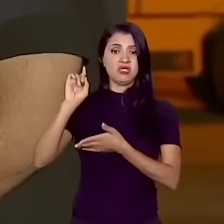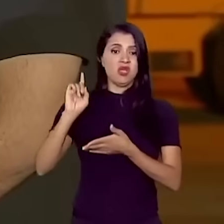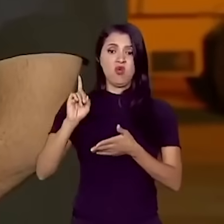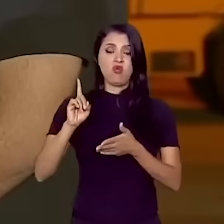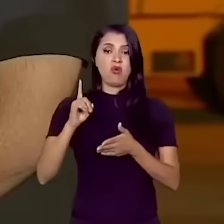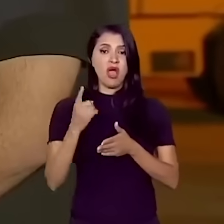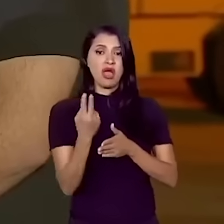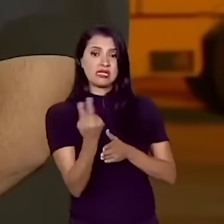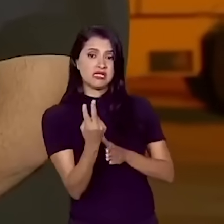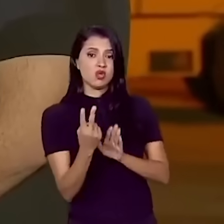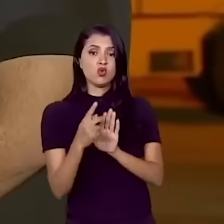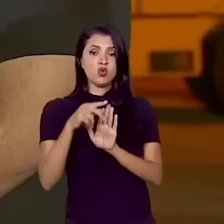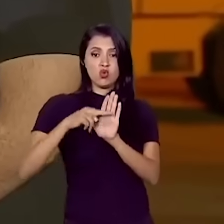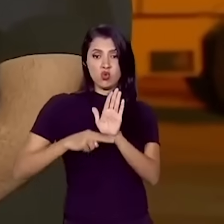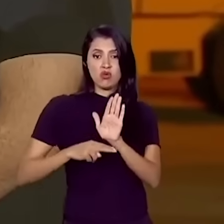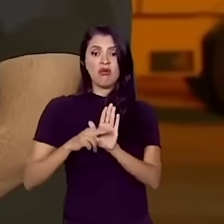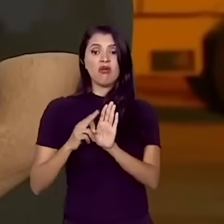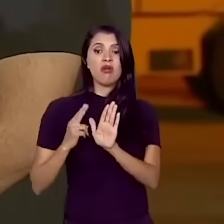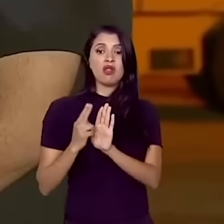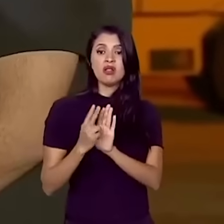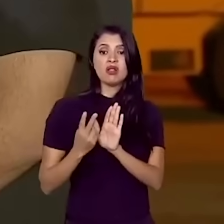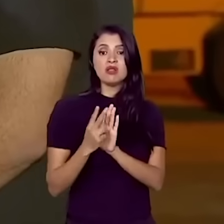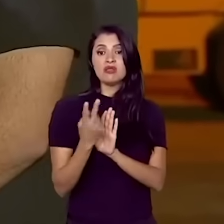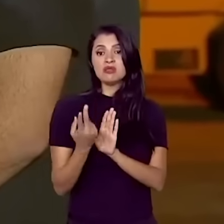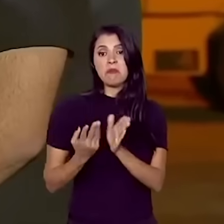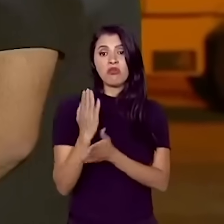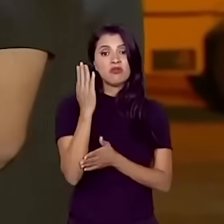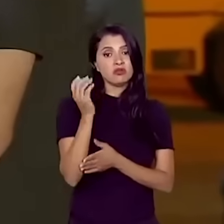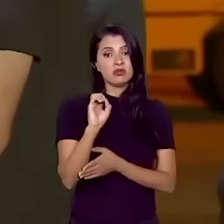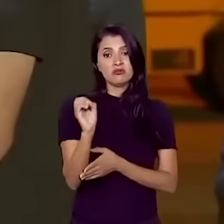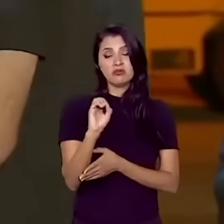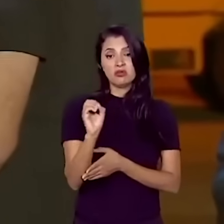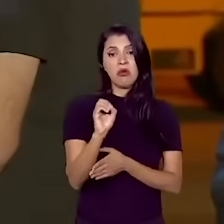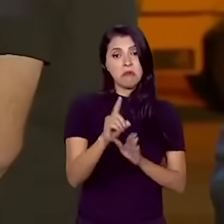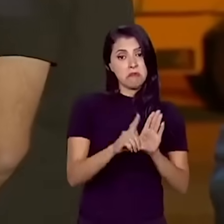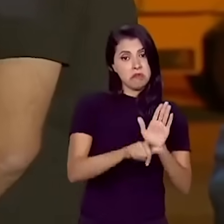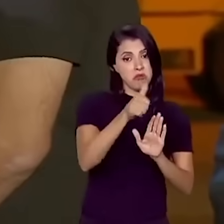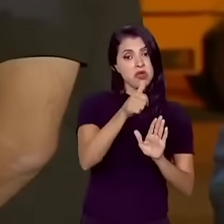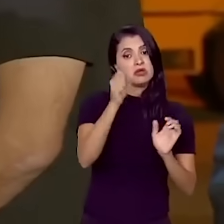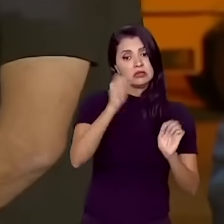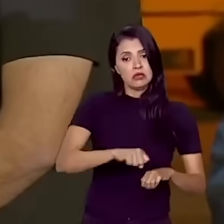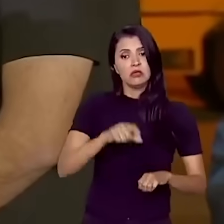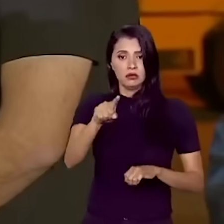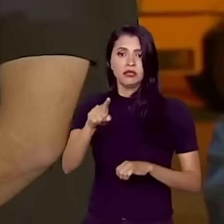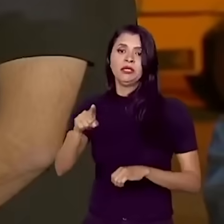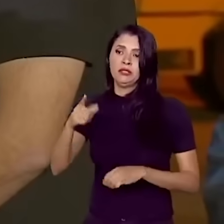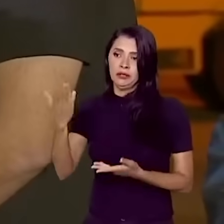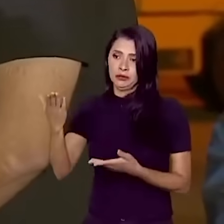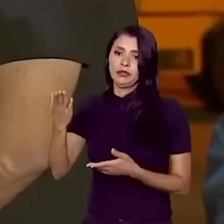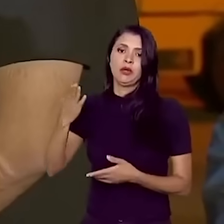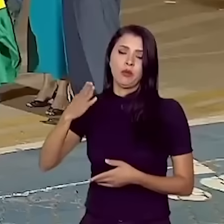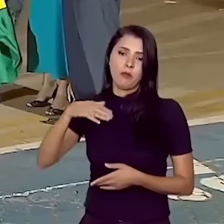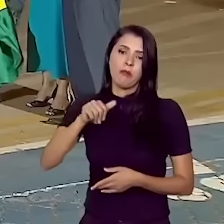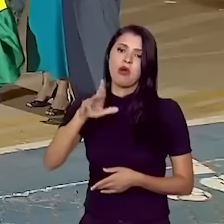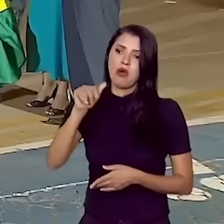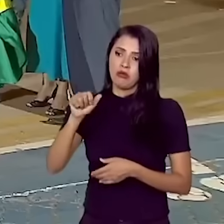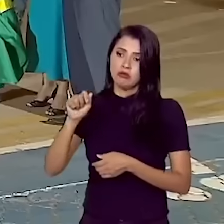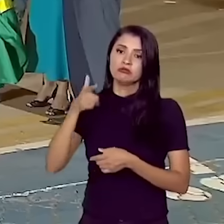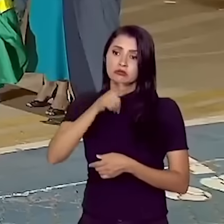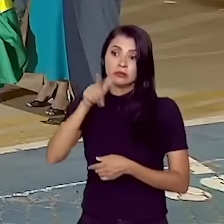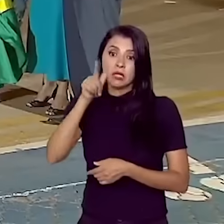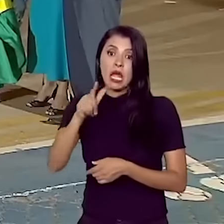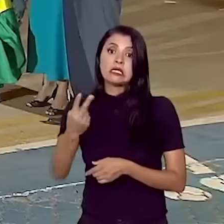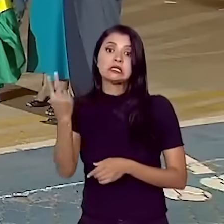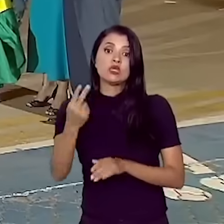segunda lista. Ah, tá bem. Então, Mauro, temos que continuar brigando pela aprovação da segunda lista. Tá?